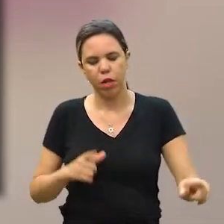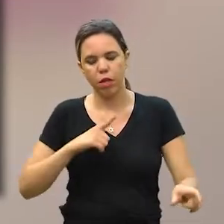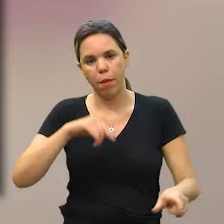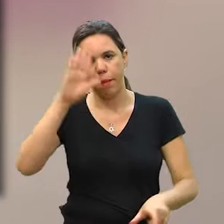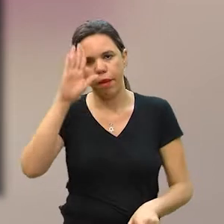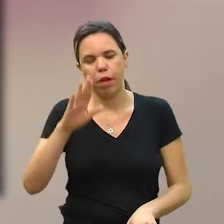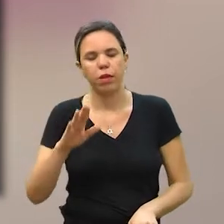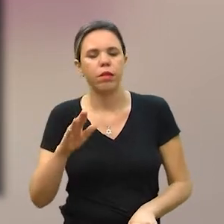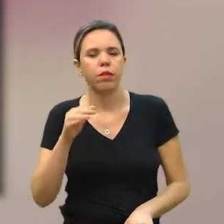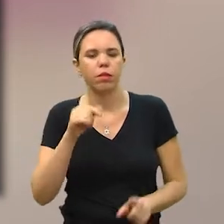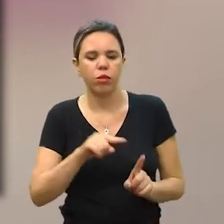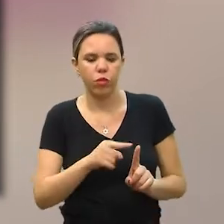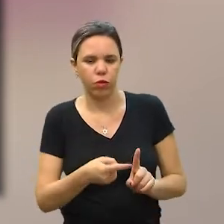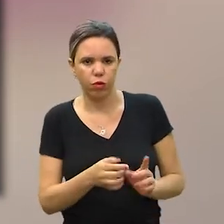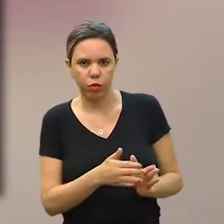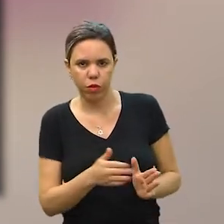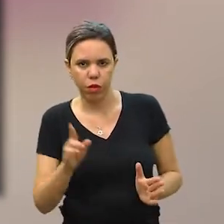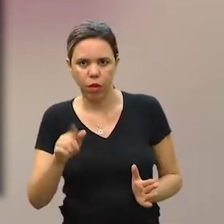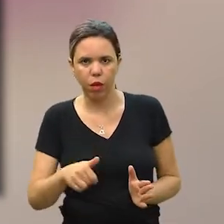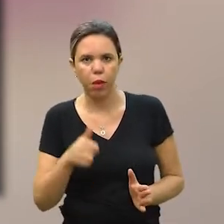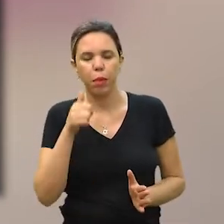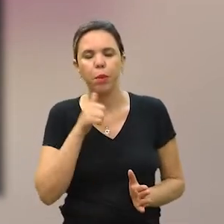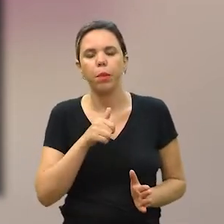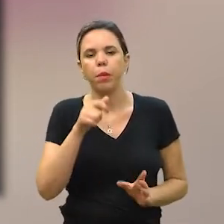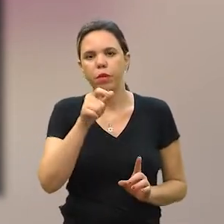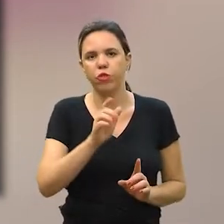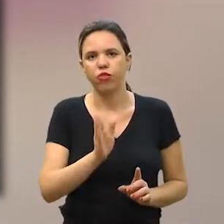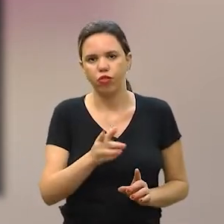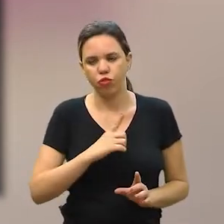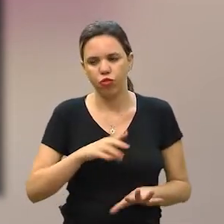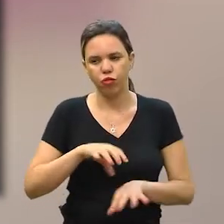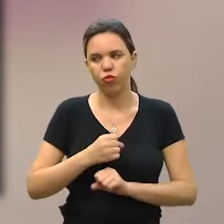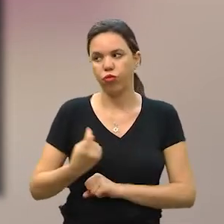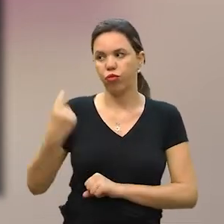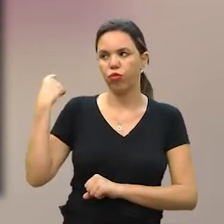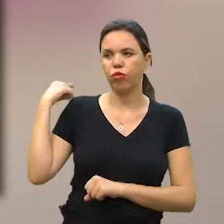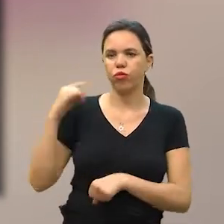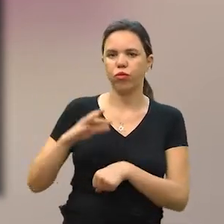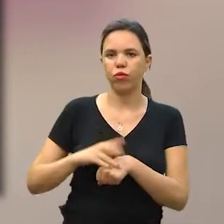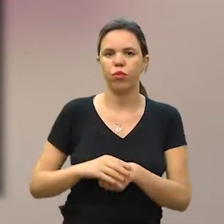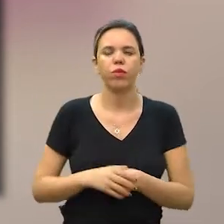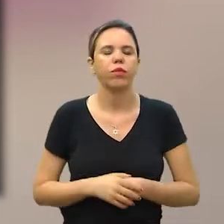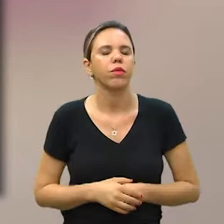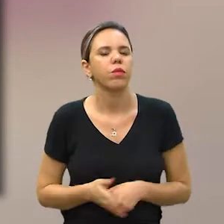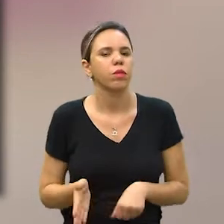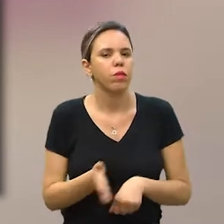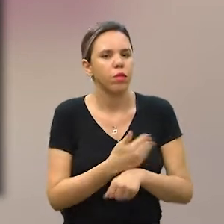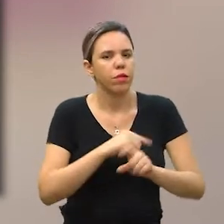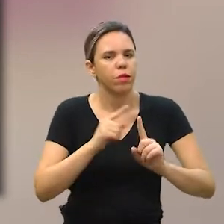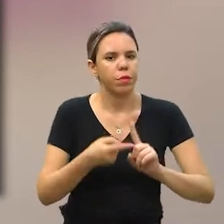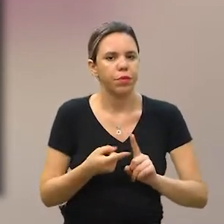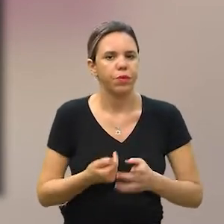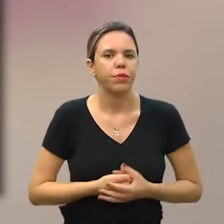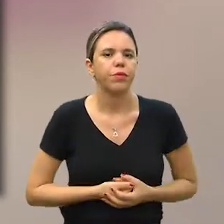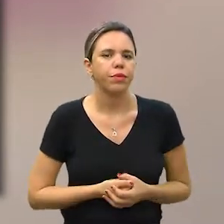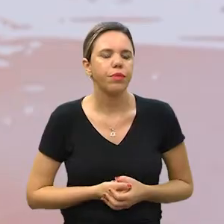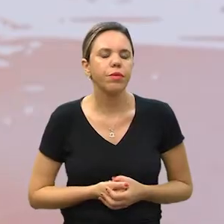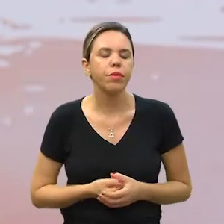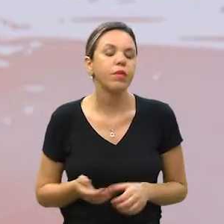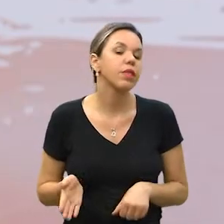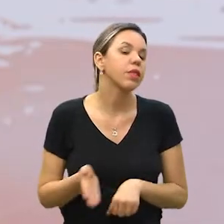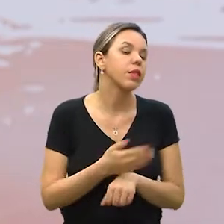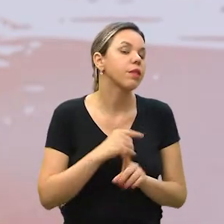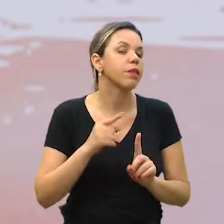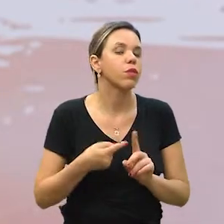tem mais tendência à trombose na gravidez são as pacientes que já tiveram a trombose antes da gravidez.